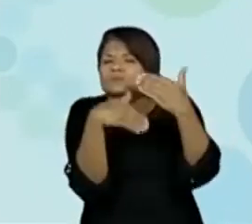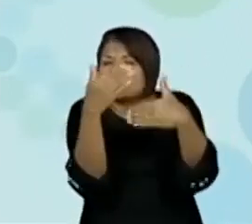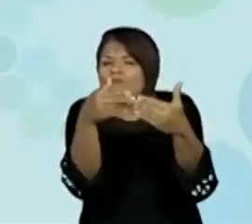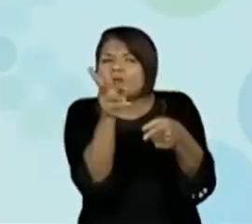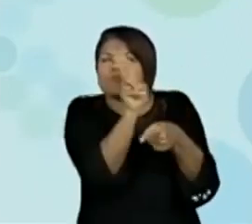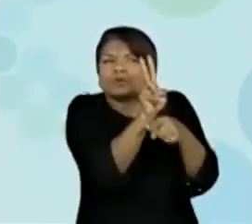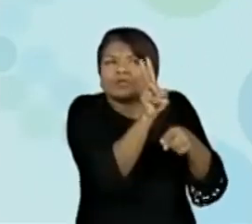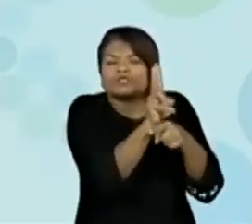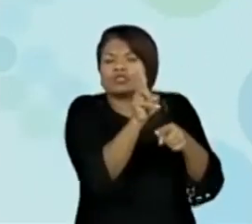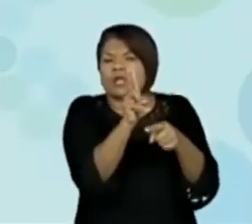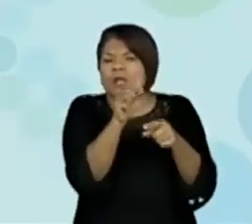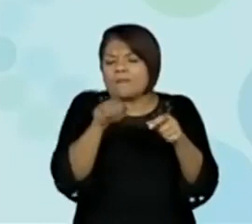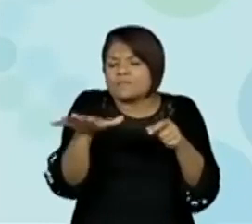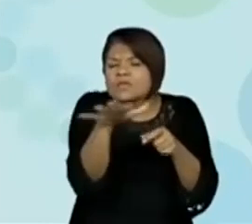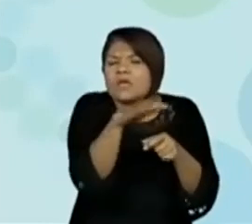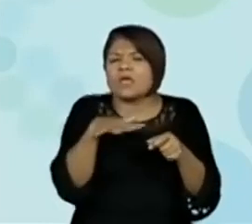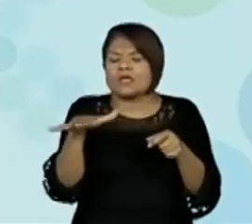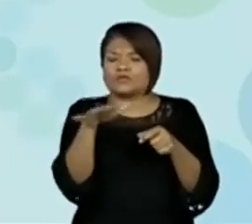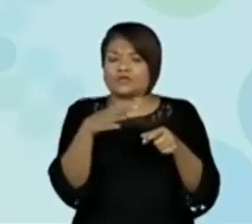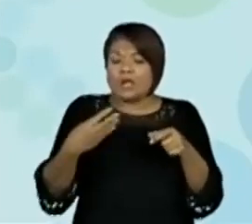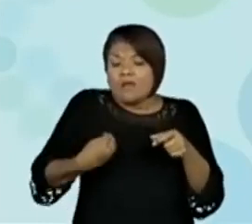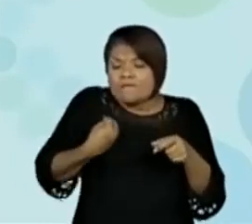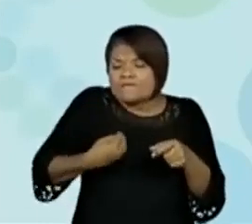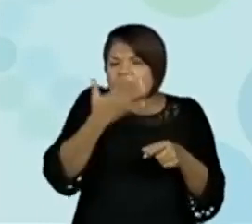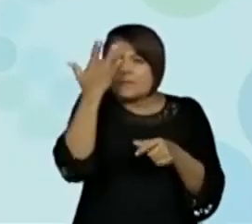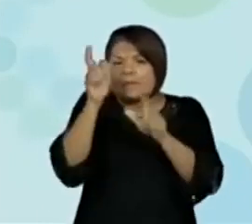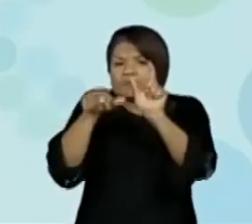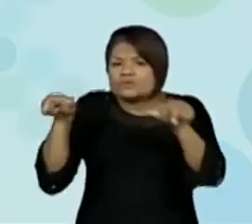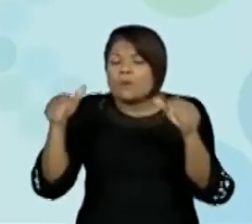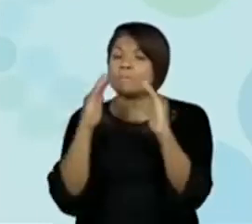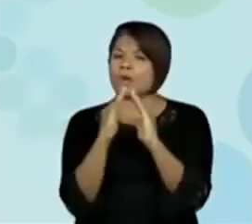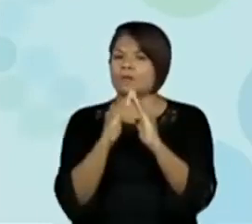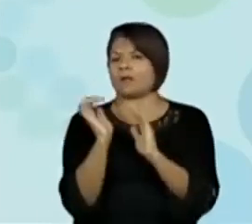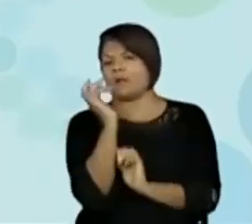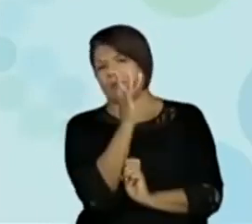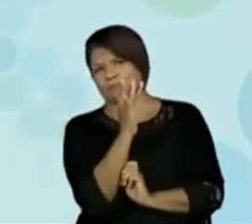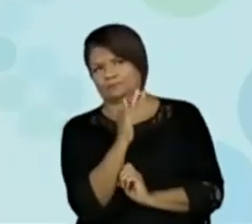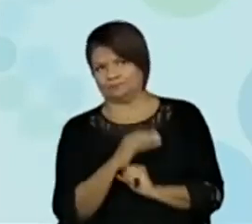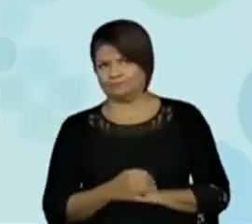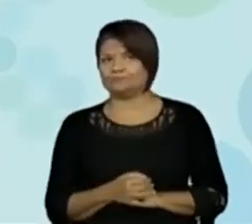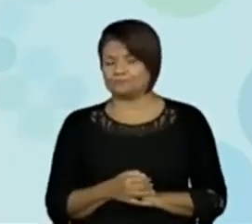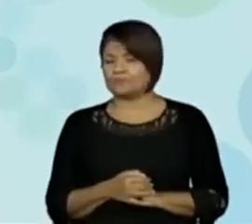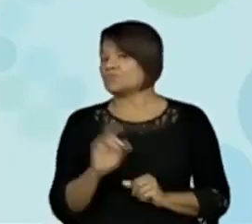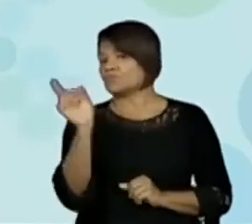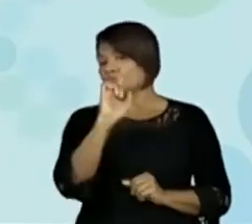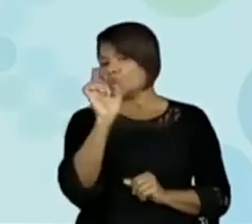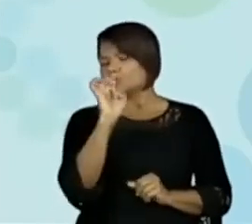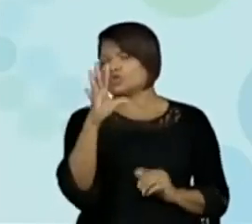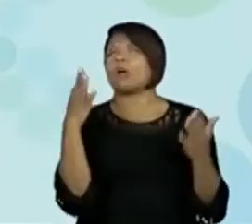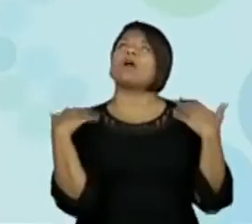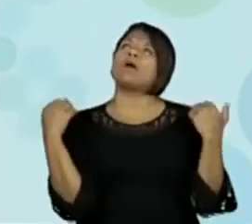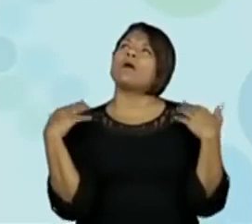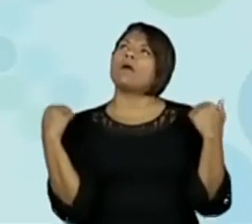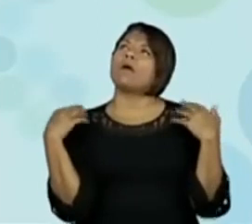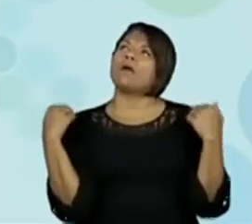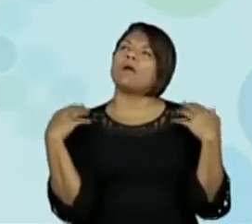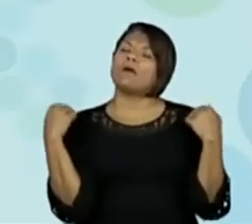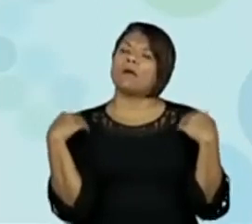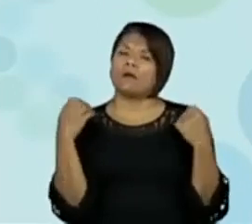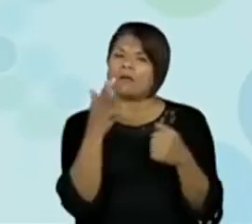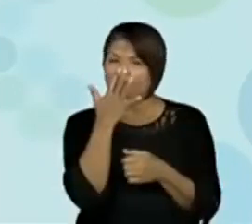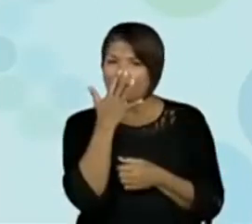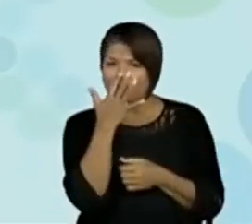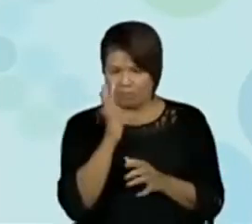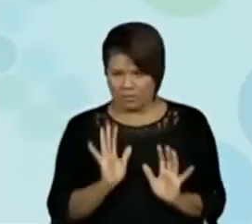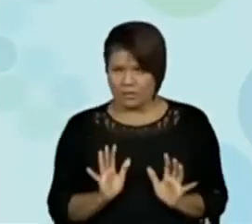a vida das comunidades que habitam a região. Então, não basta só um passeio. O que isso tudo está dizendo